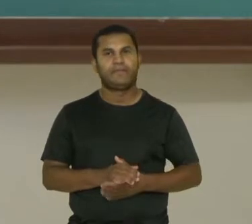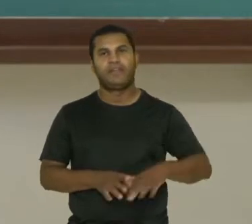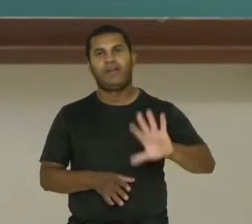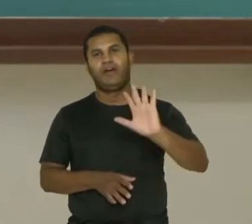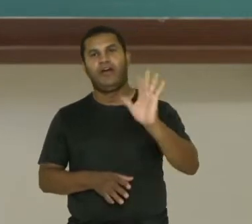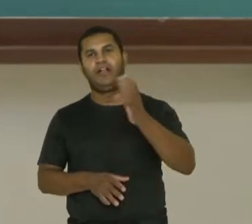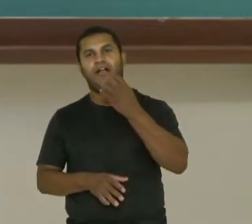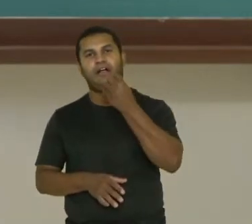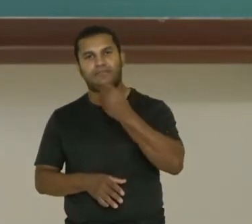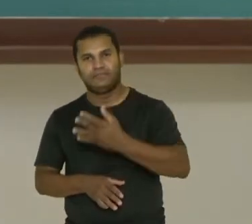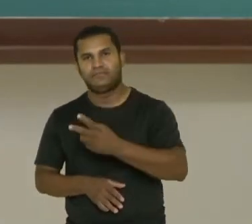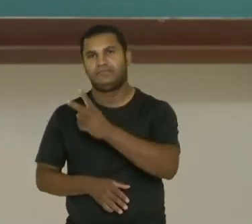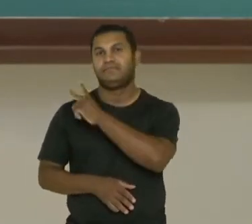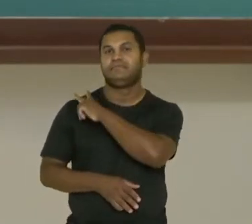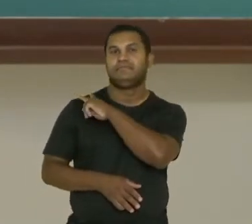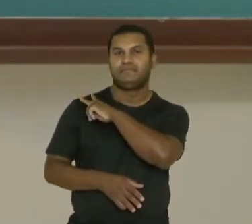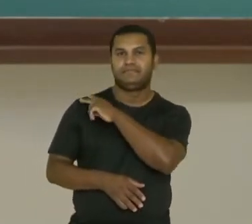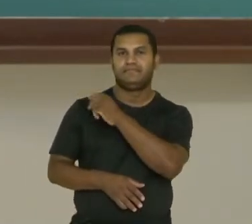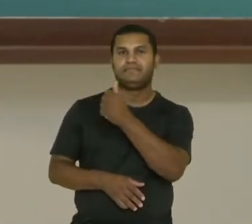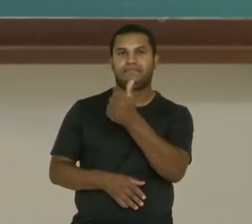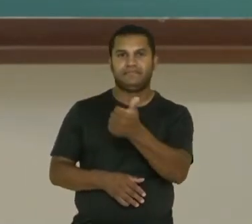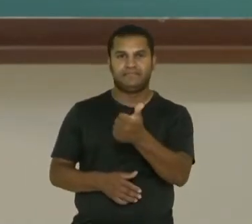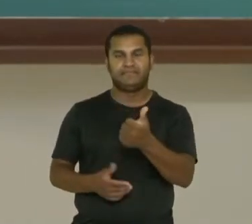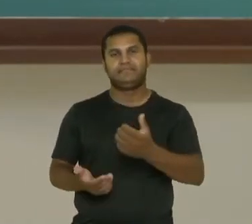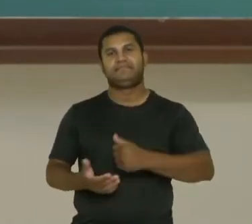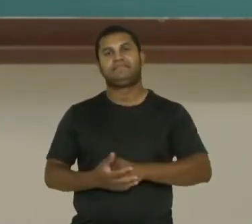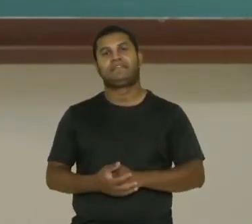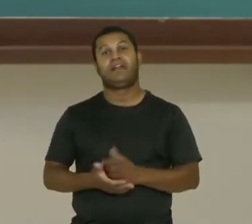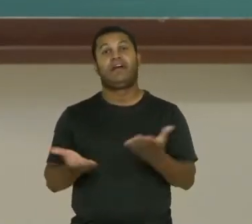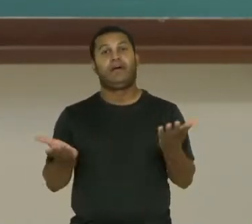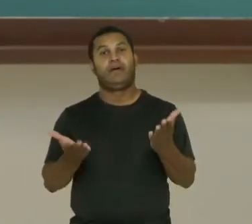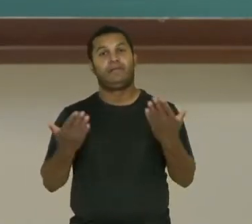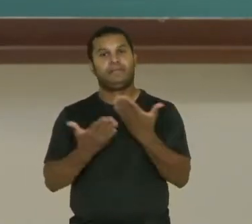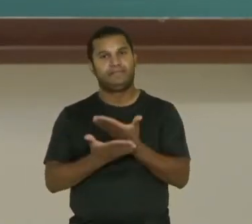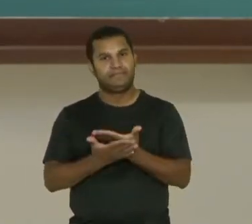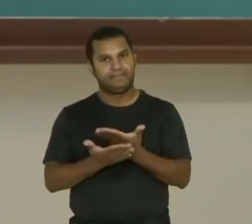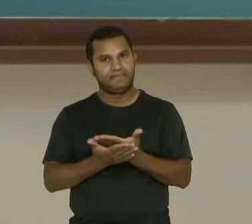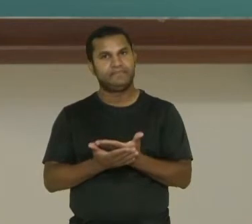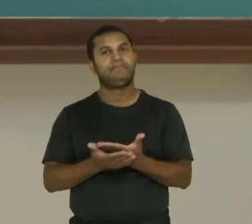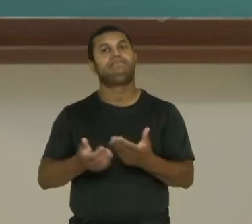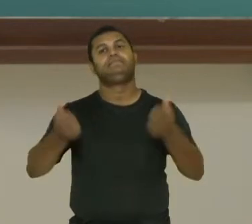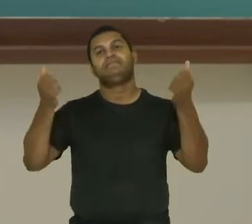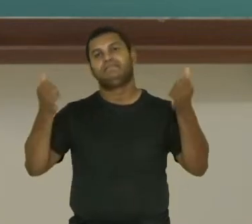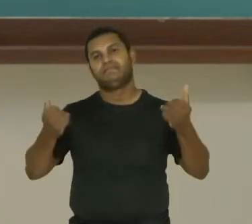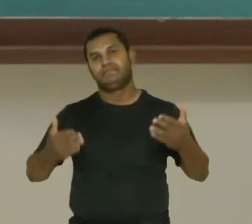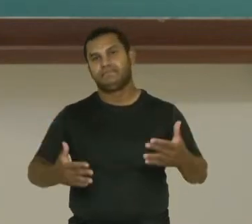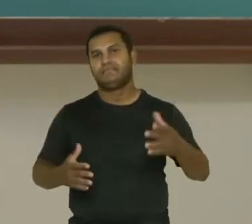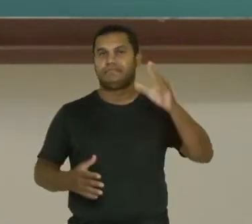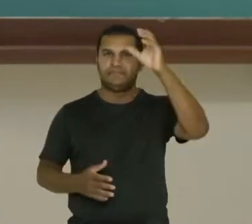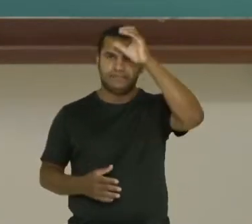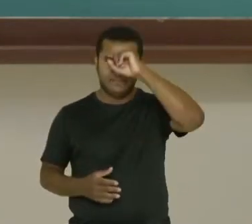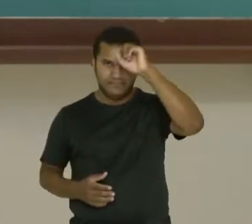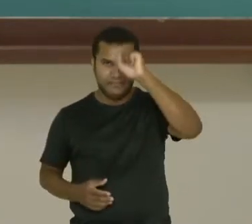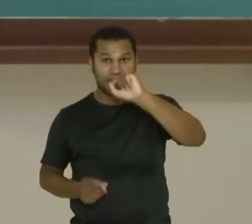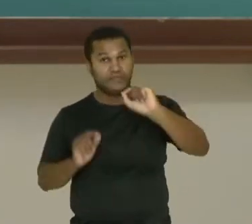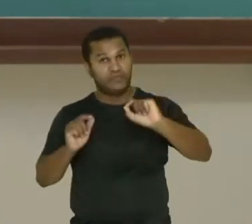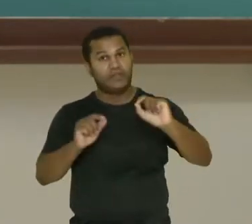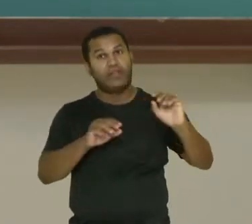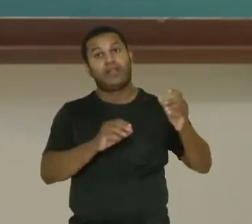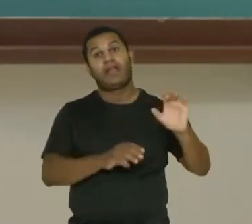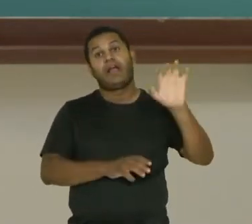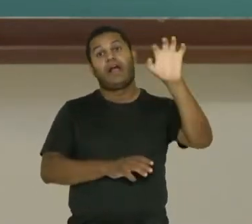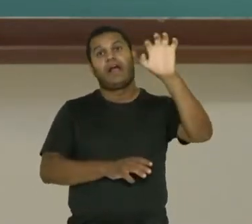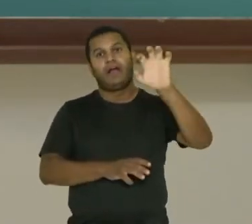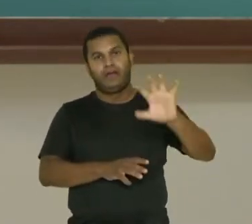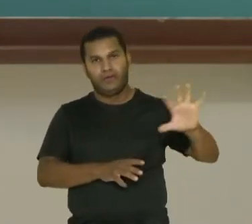Olá, segunda série, tudo bem com vocês? Nessa aula nós vamos aprender sobre a colonização espanhola,